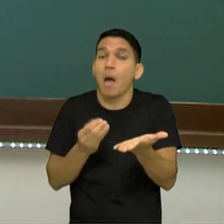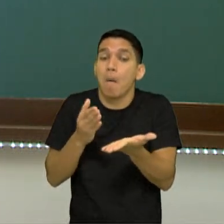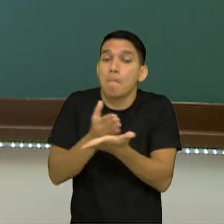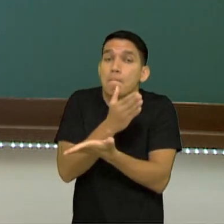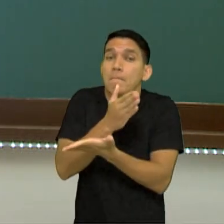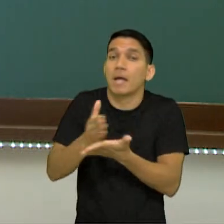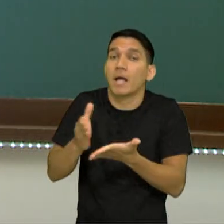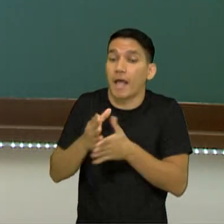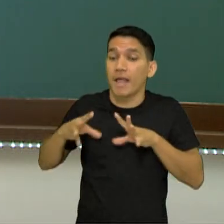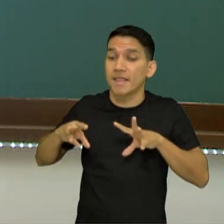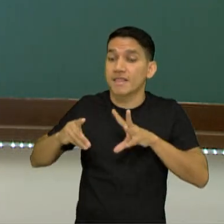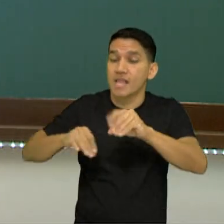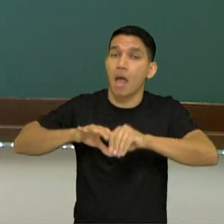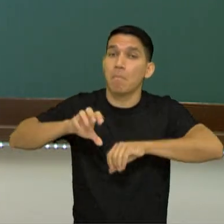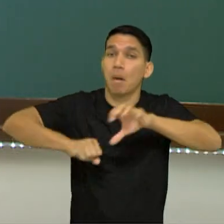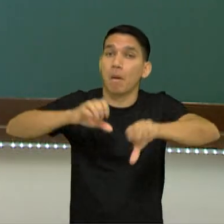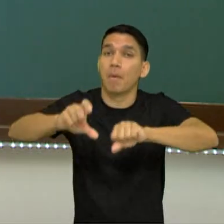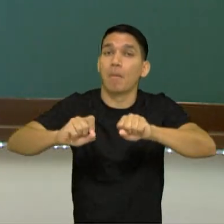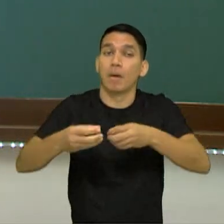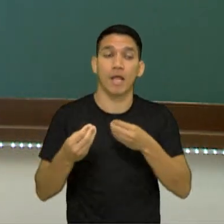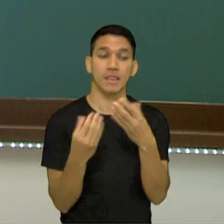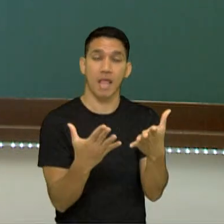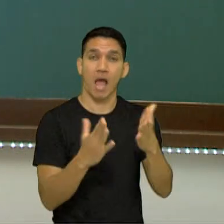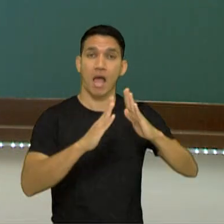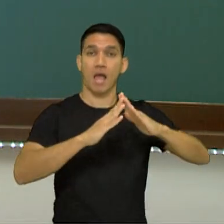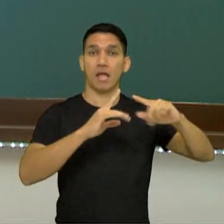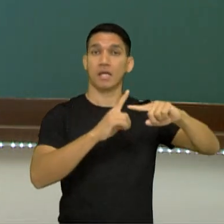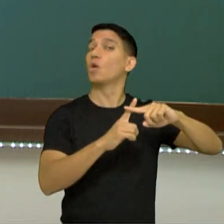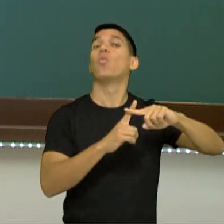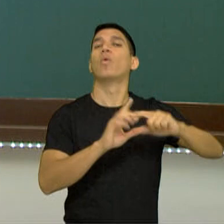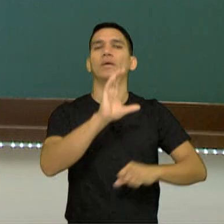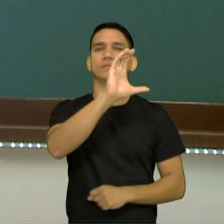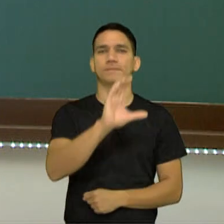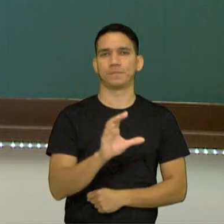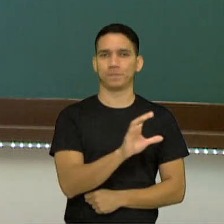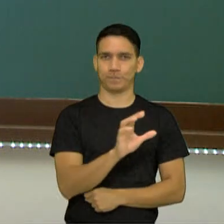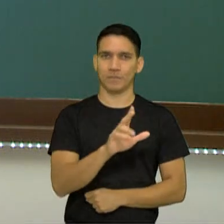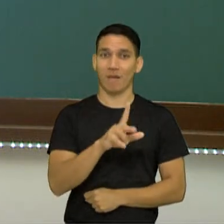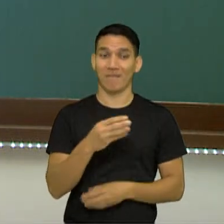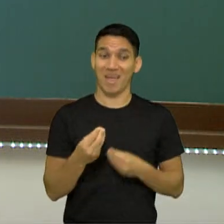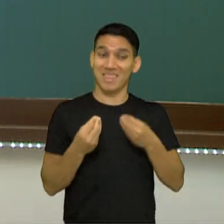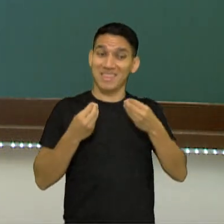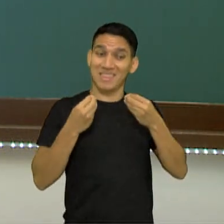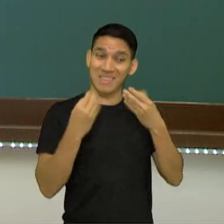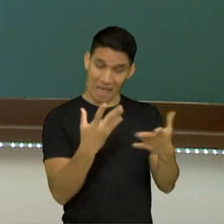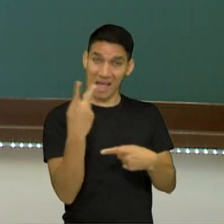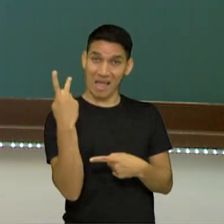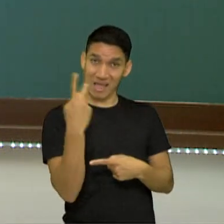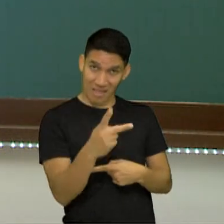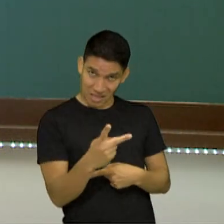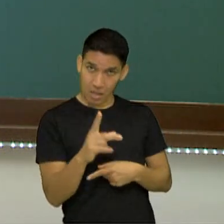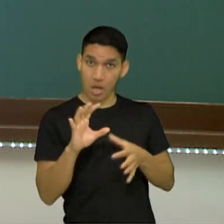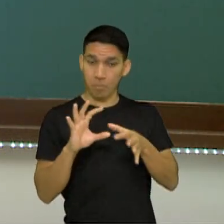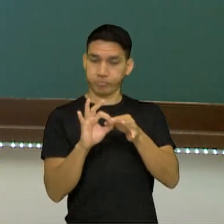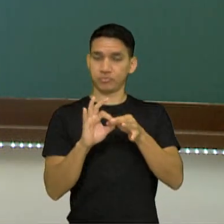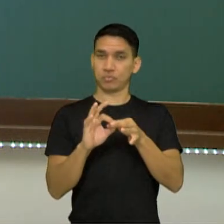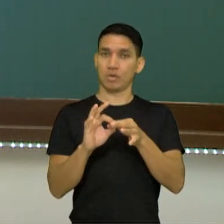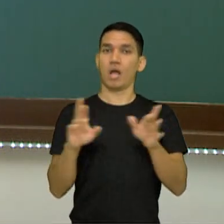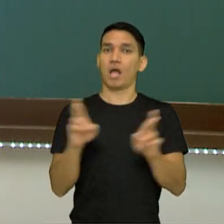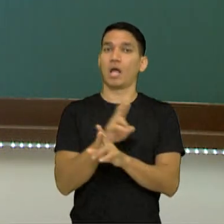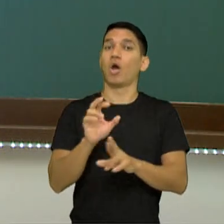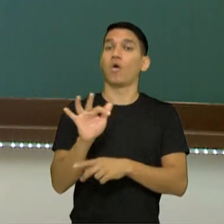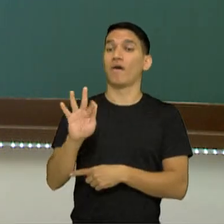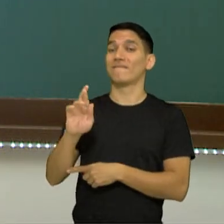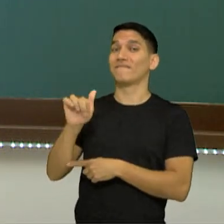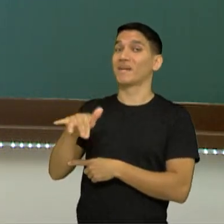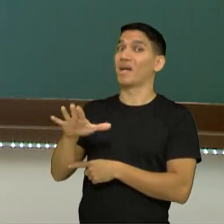terras conquistadas para a Igreja Católica. Isso vai fortificar a relação dos francos. Lembrando, pessoal,